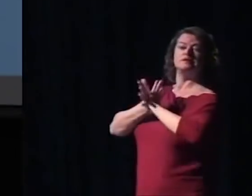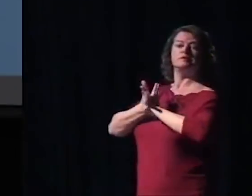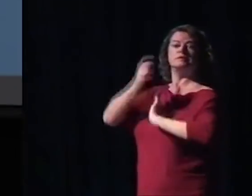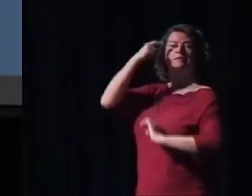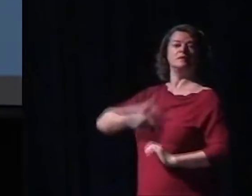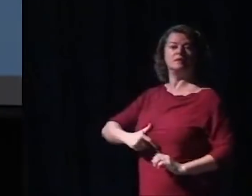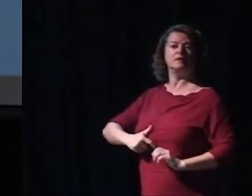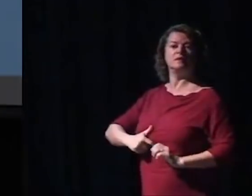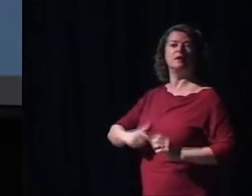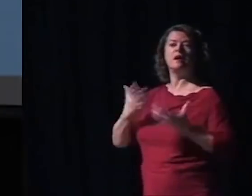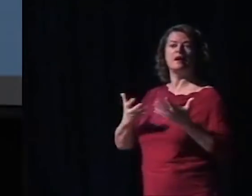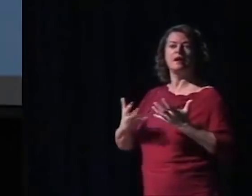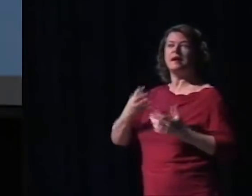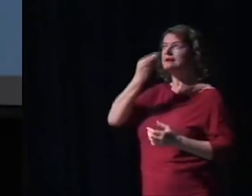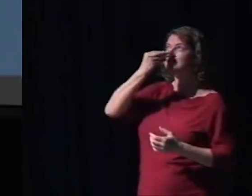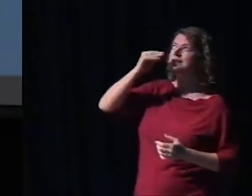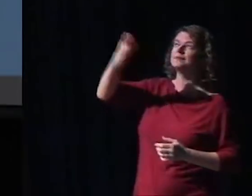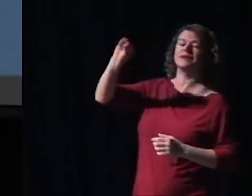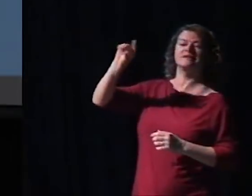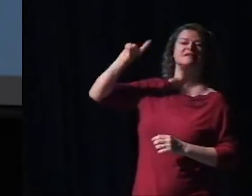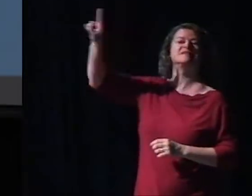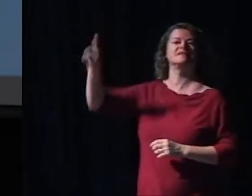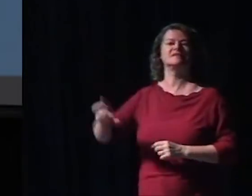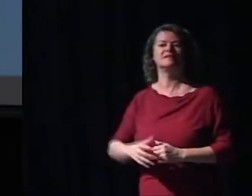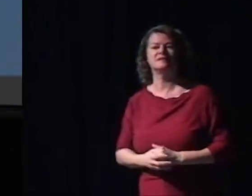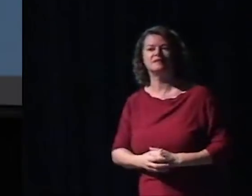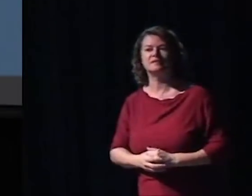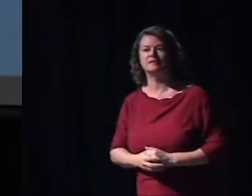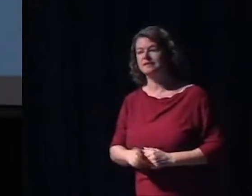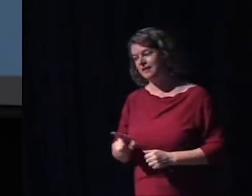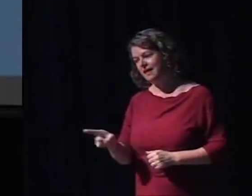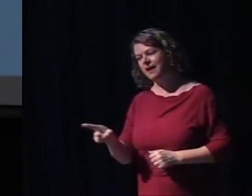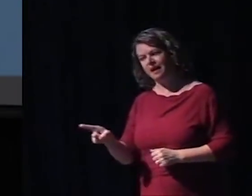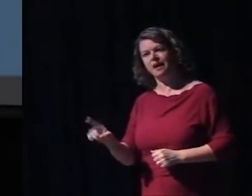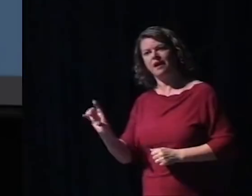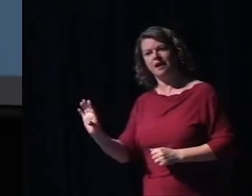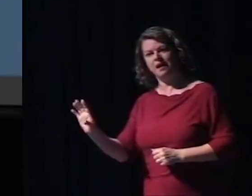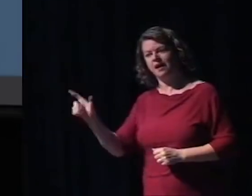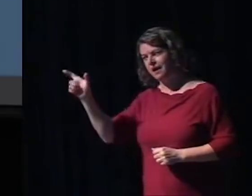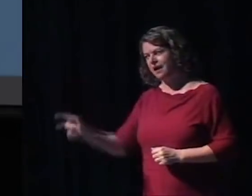Esse homem perde o temor do Senhor. Quando homens e mulheres de Deus